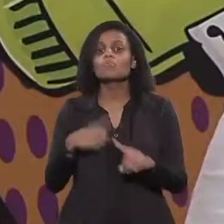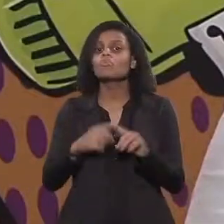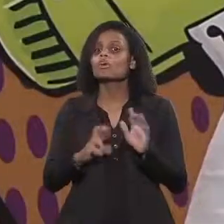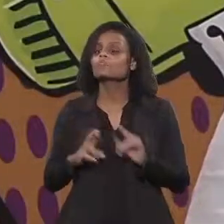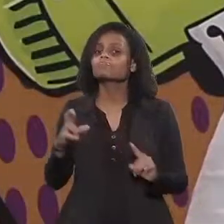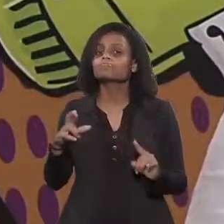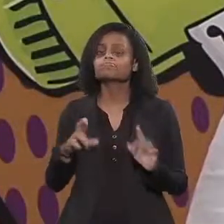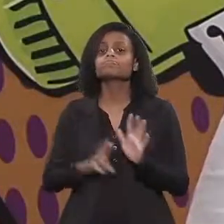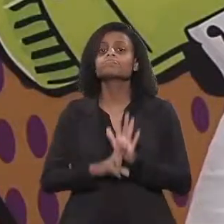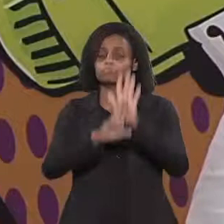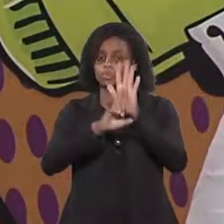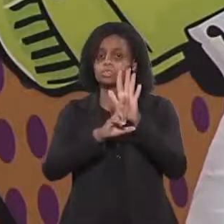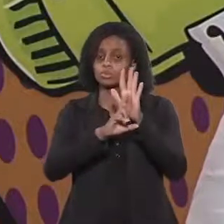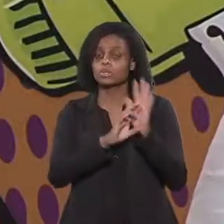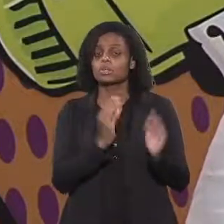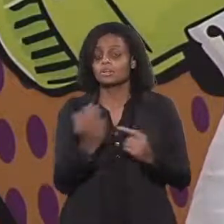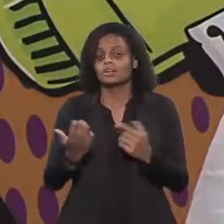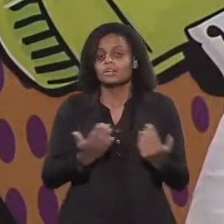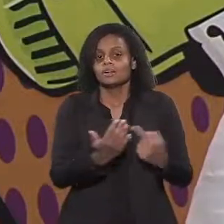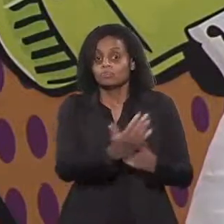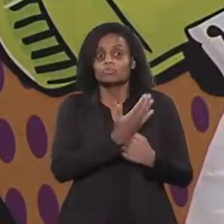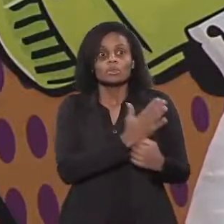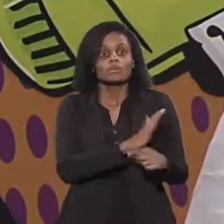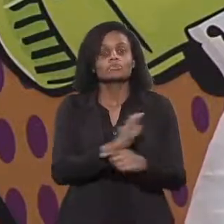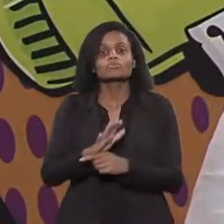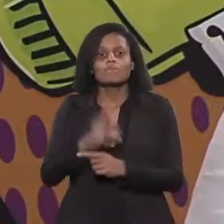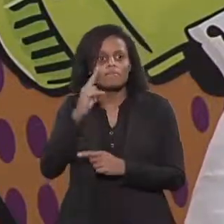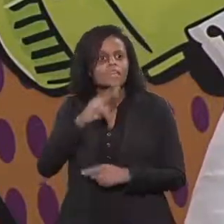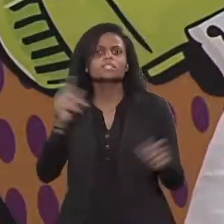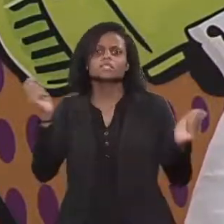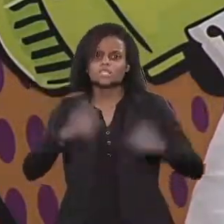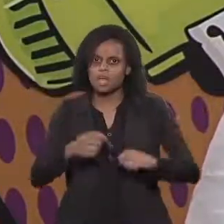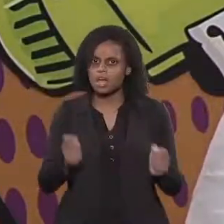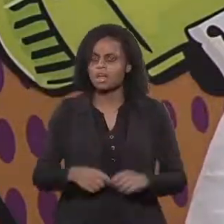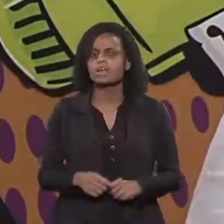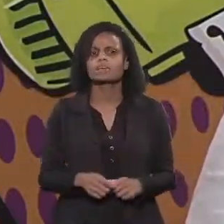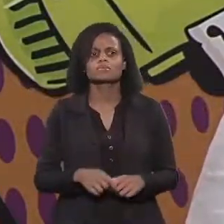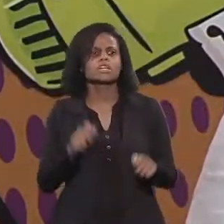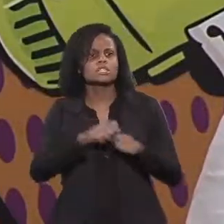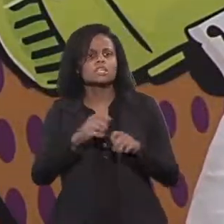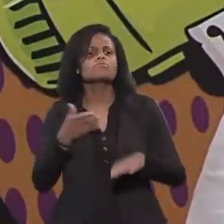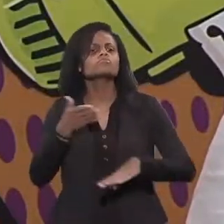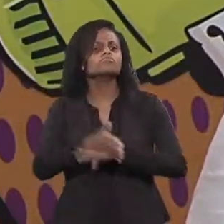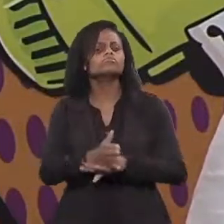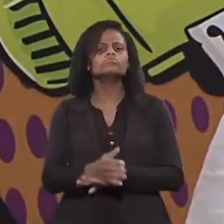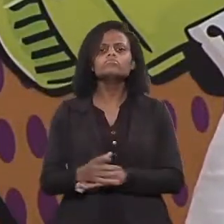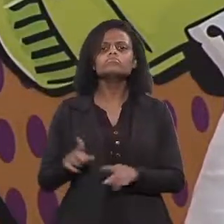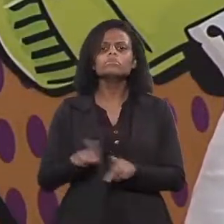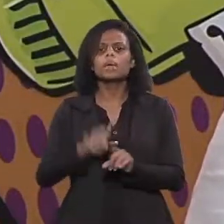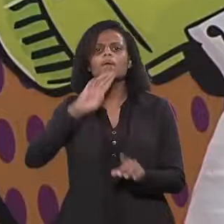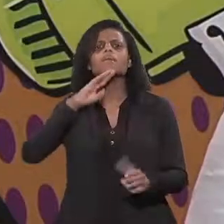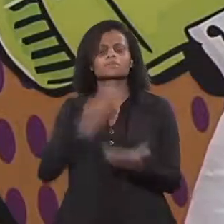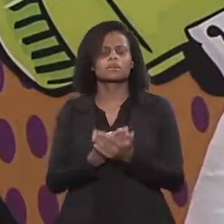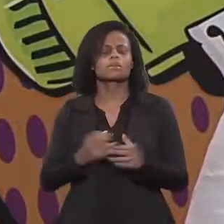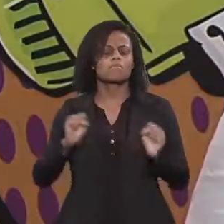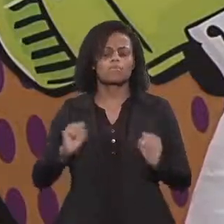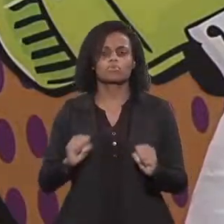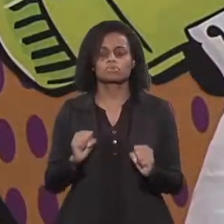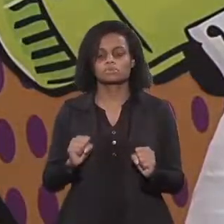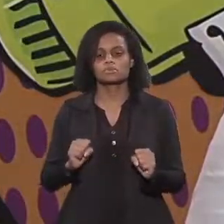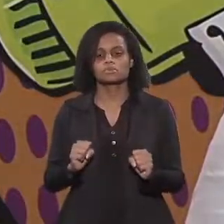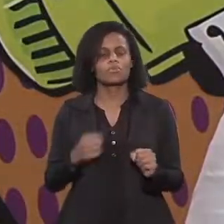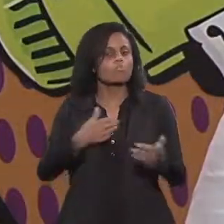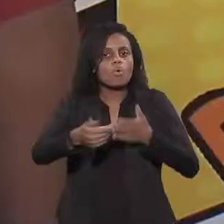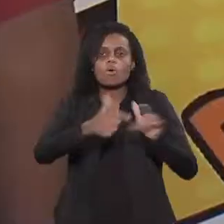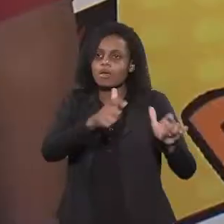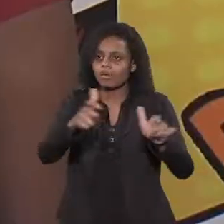a representatividade nos auxilia isso, né? Ver que é possível ir lá fazer e estar naquele lugar também, acreditar que é possível